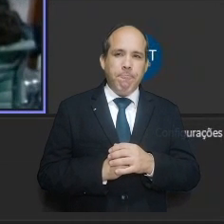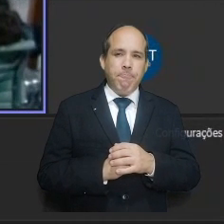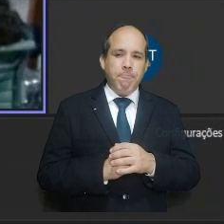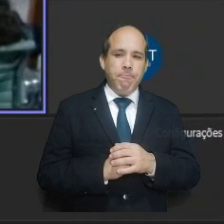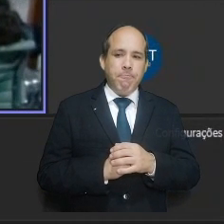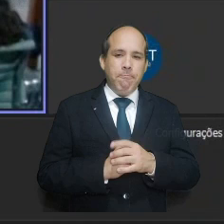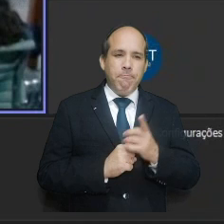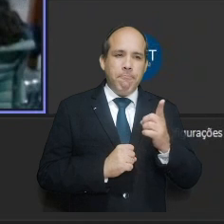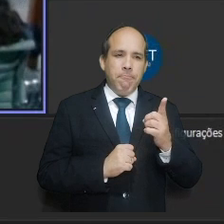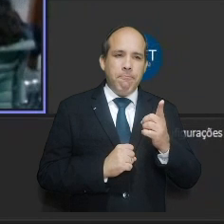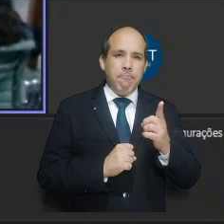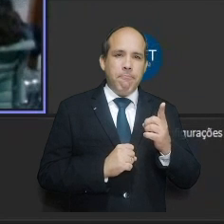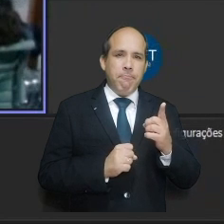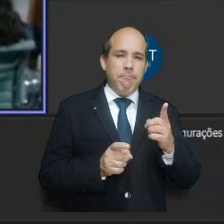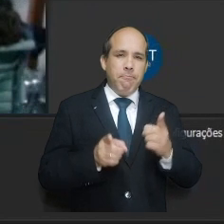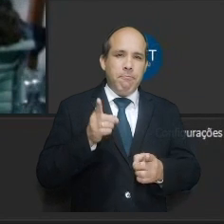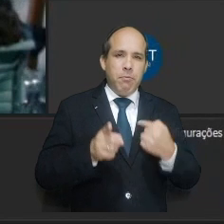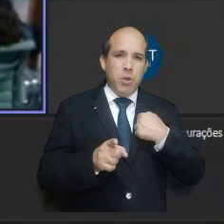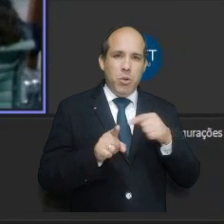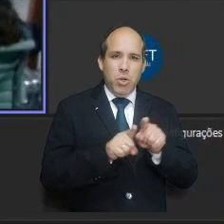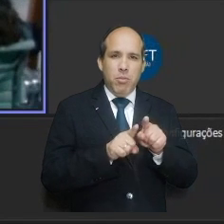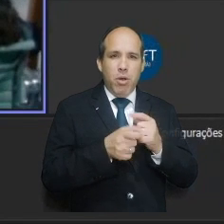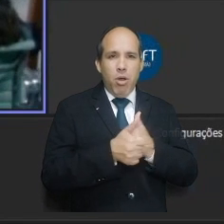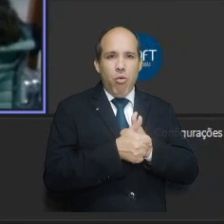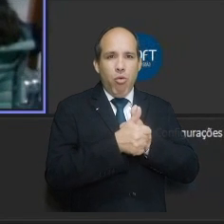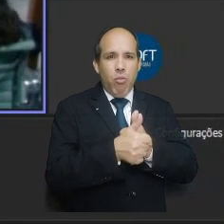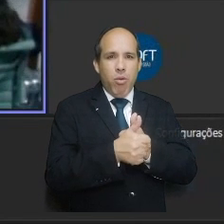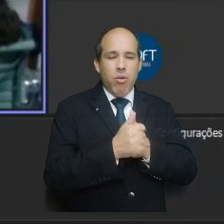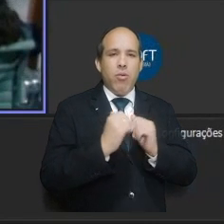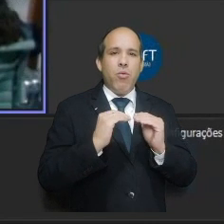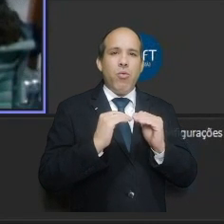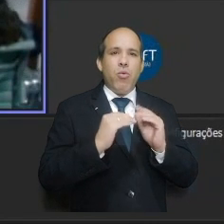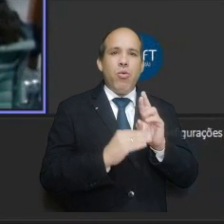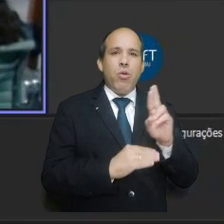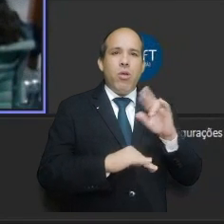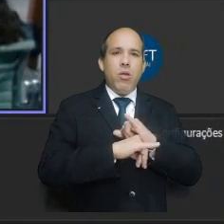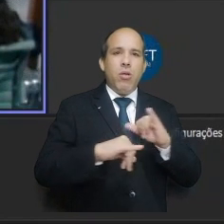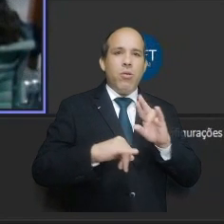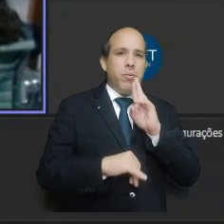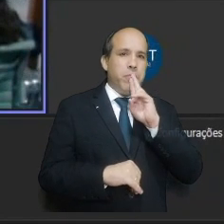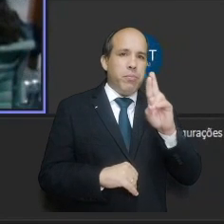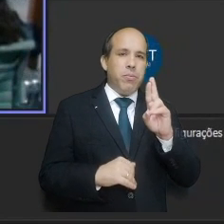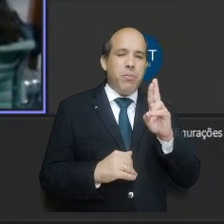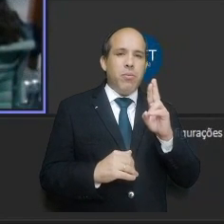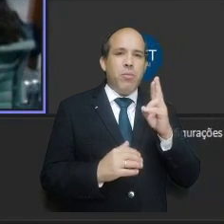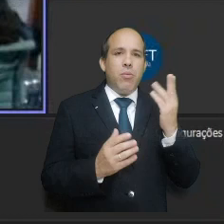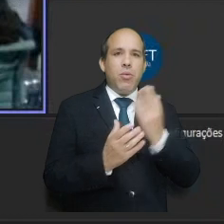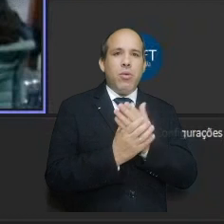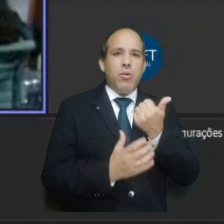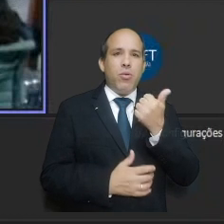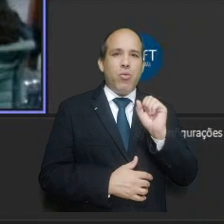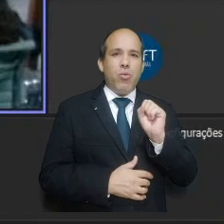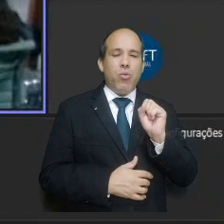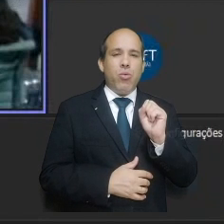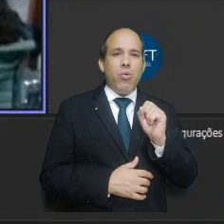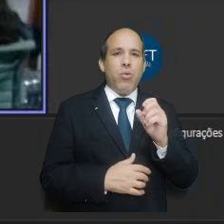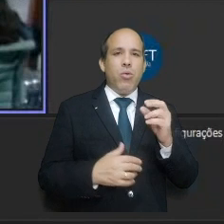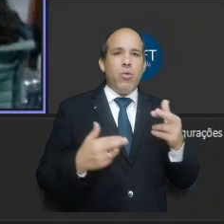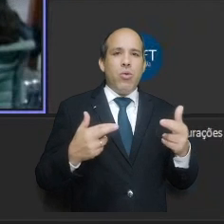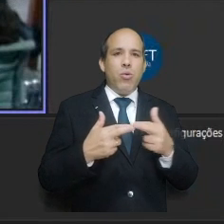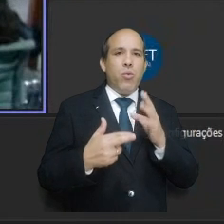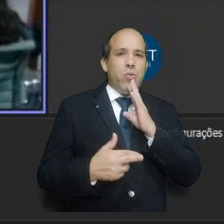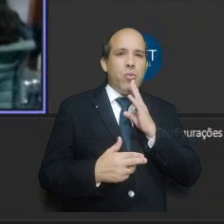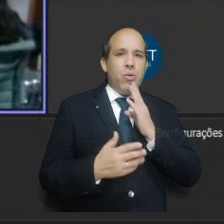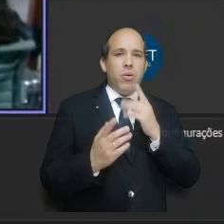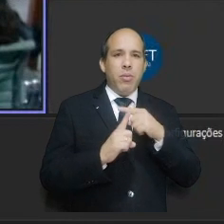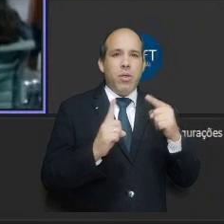Desembargador de aulas, eu também o acompanho. Então, André, proclama então o resultado. O processo número 18 da